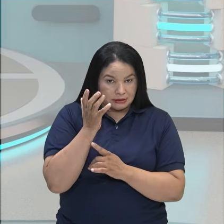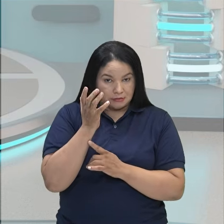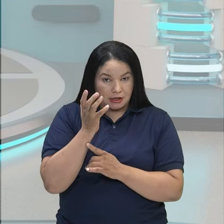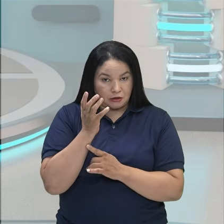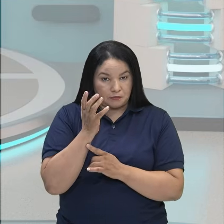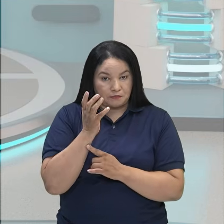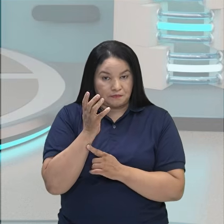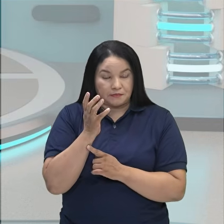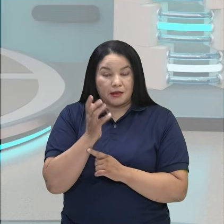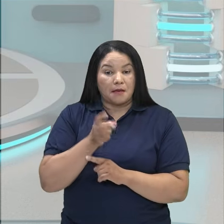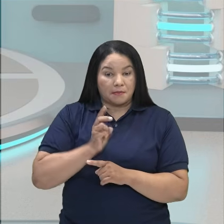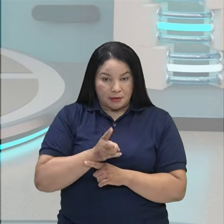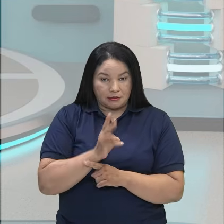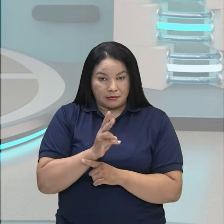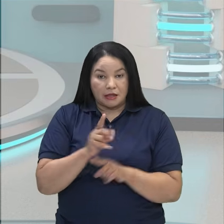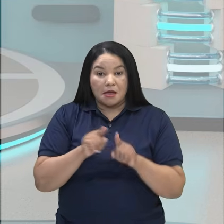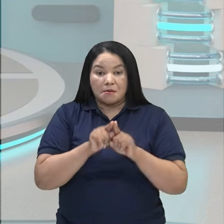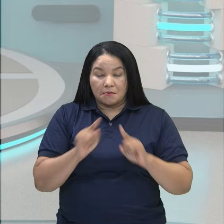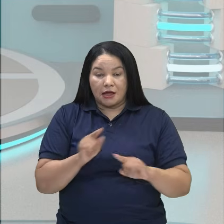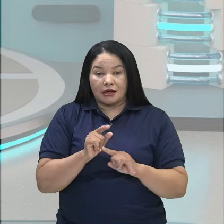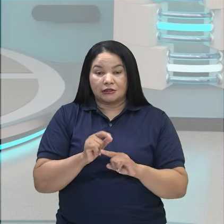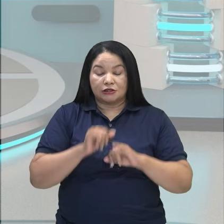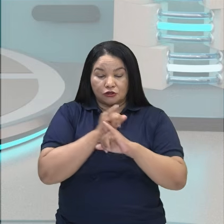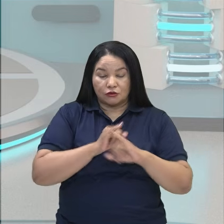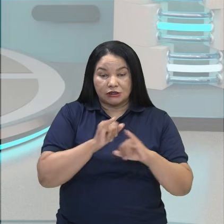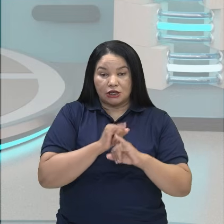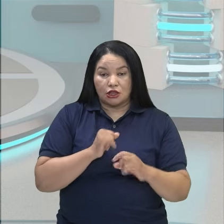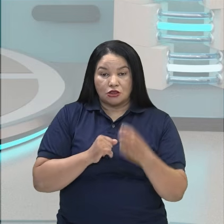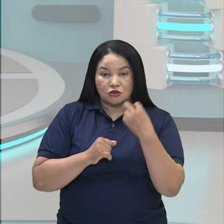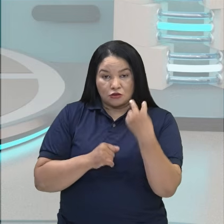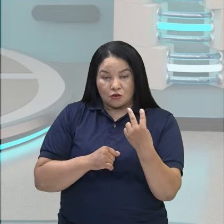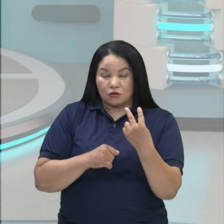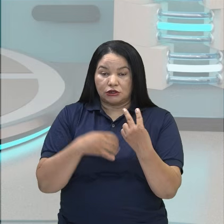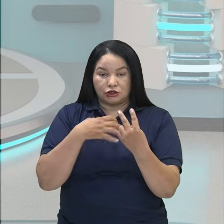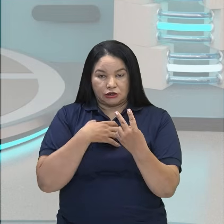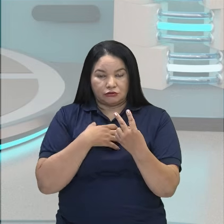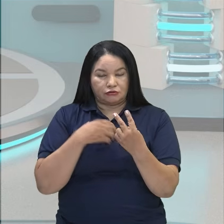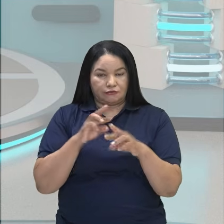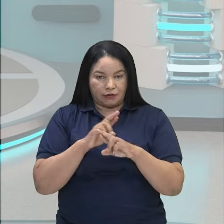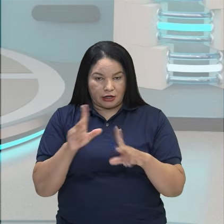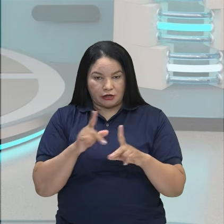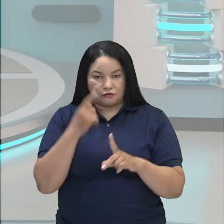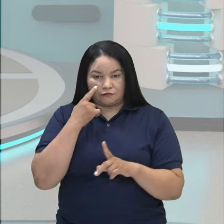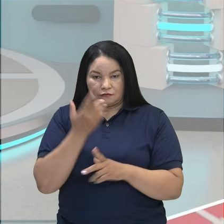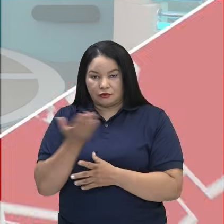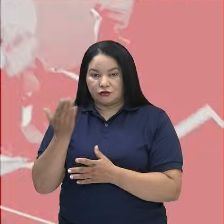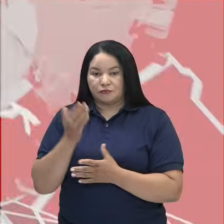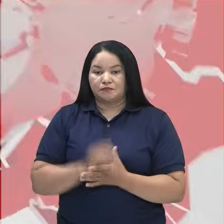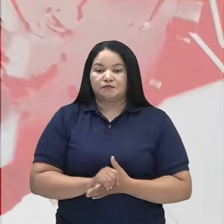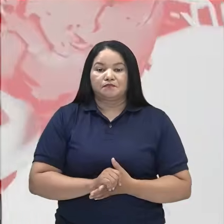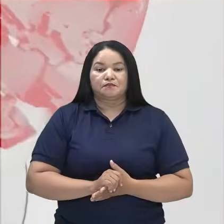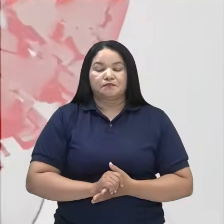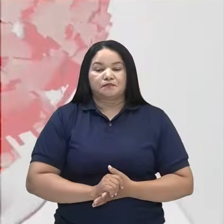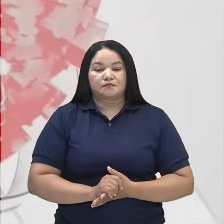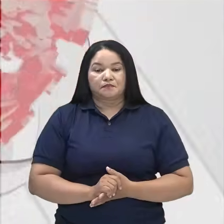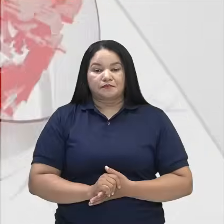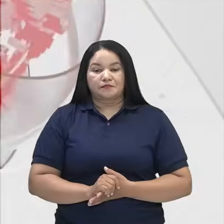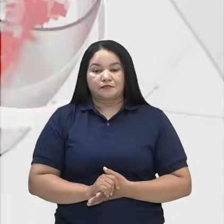esse fato vai ser noticiado de duas formas diferentes. Acompanhem e observem.